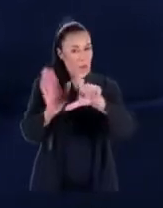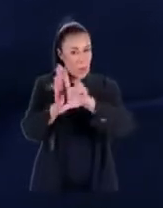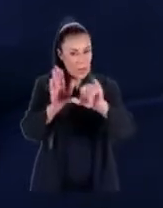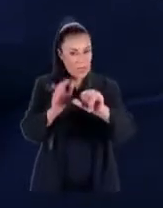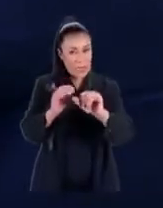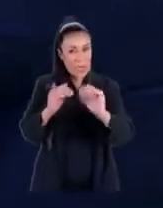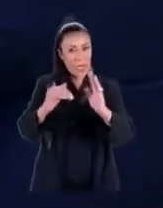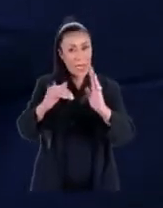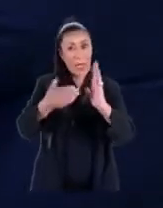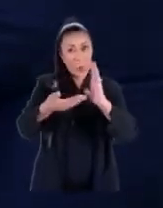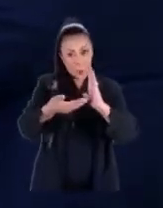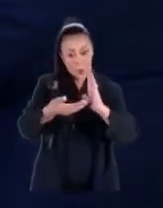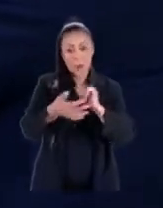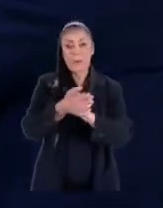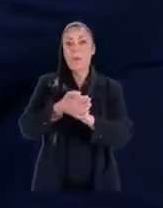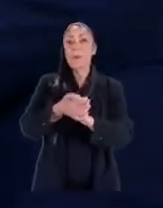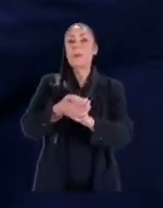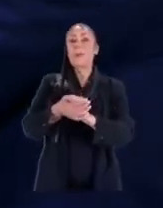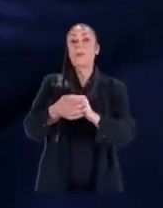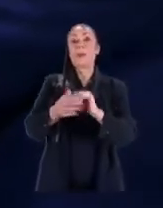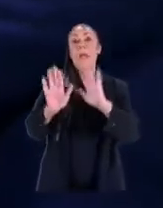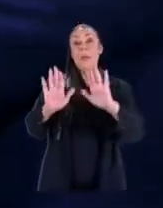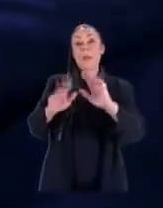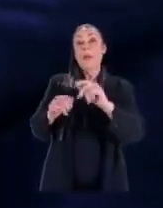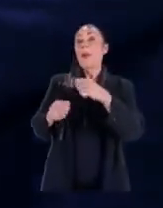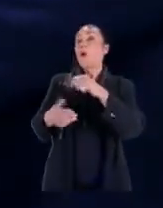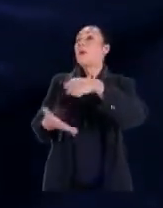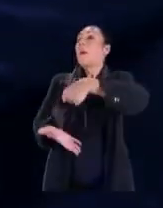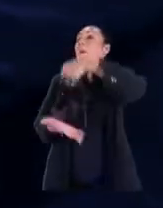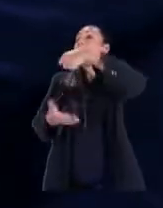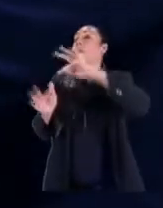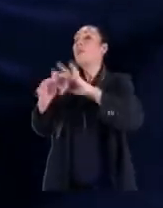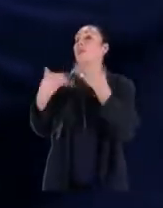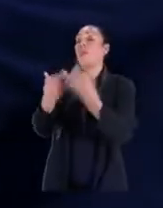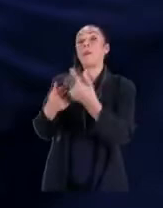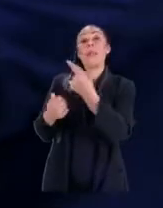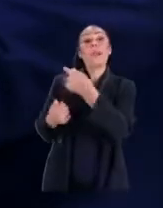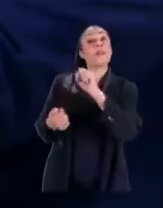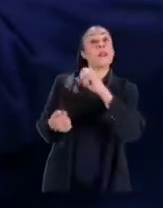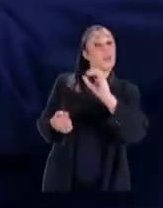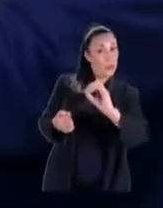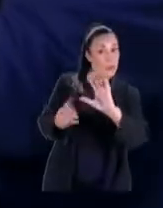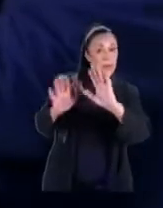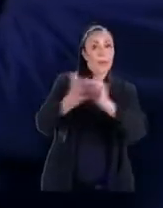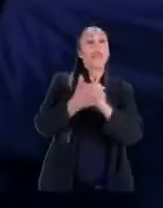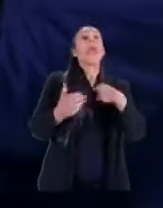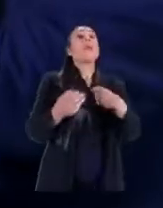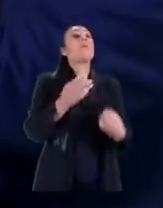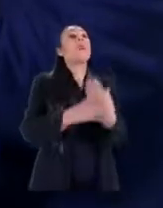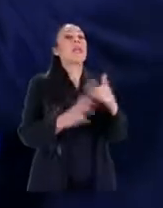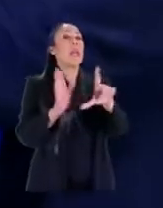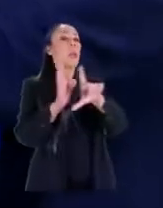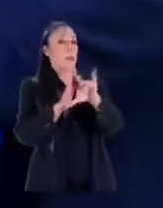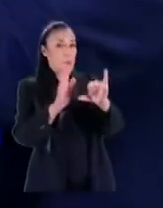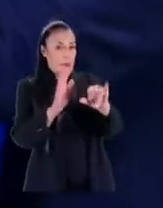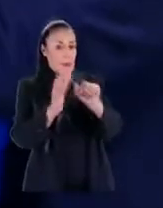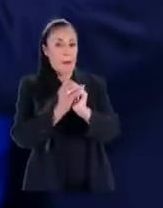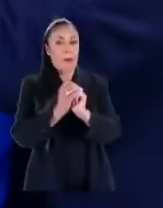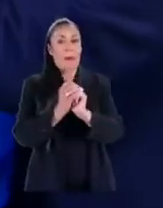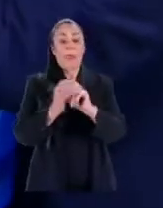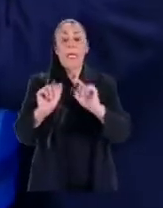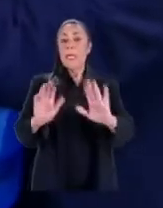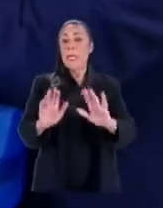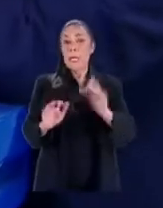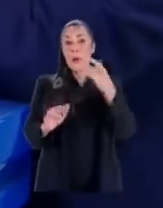Nacional, uma lei de mais, criando mais emprego. Sua bolsa família era 180. Peraí, mas eu criei uma lei em que, sabe,